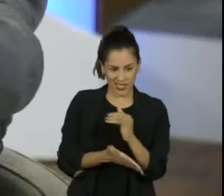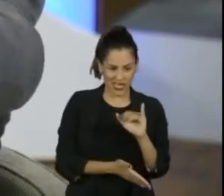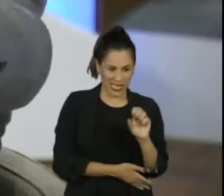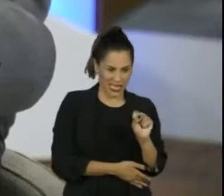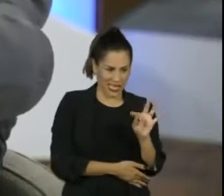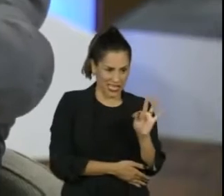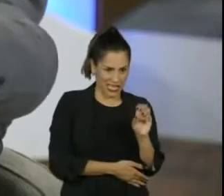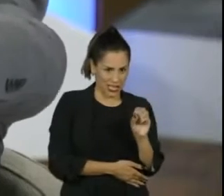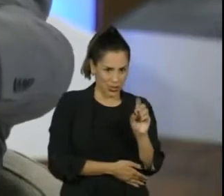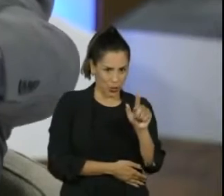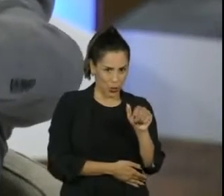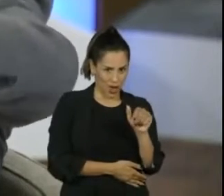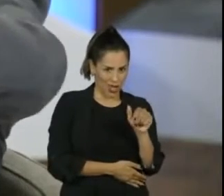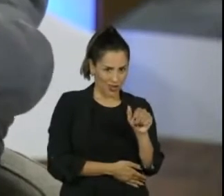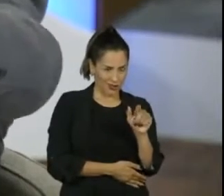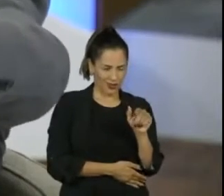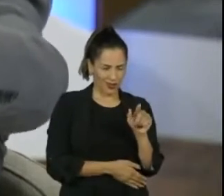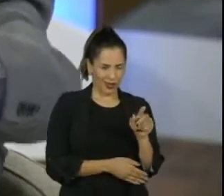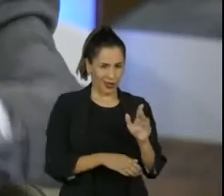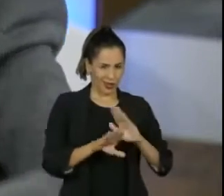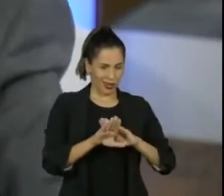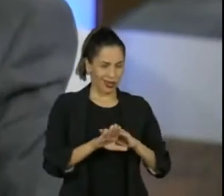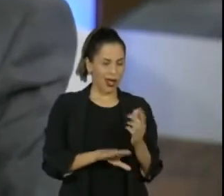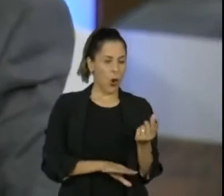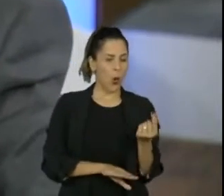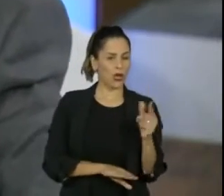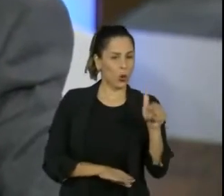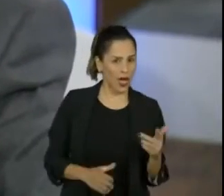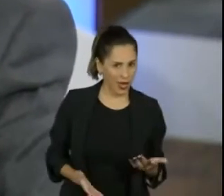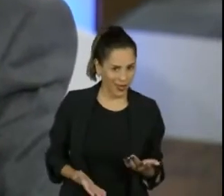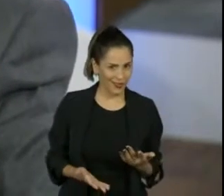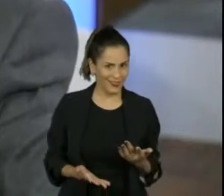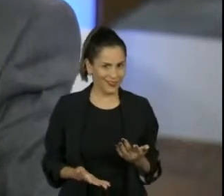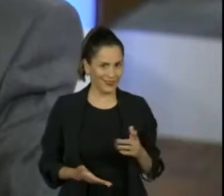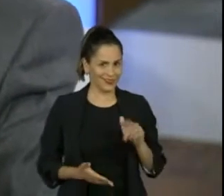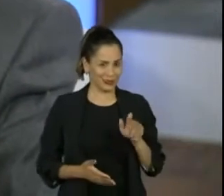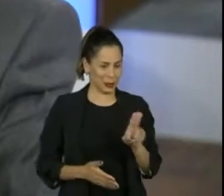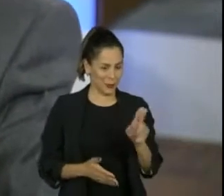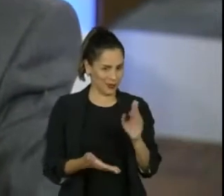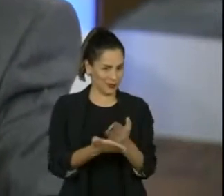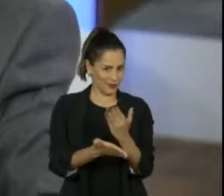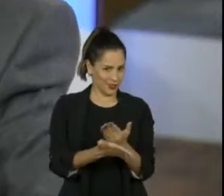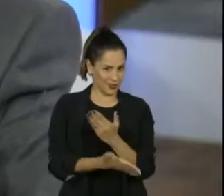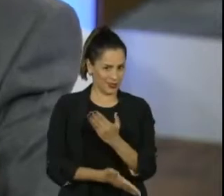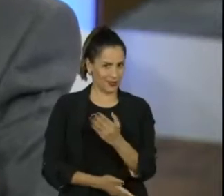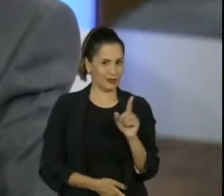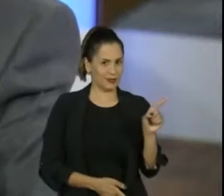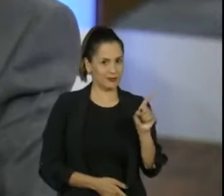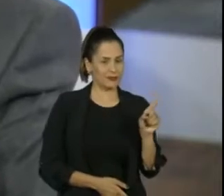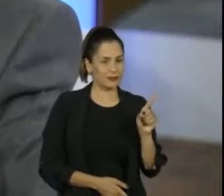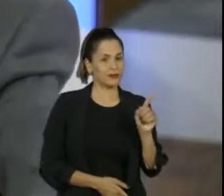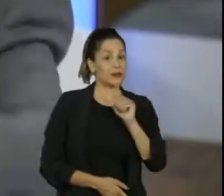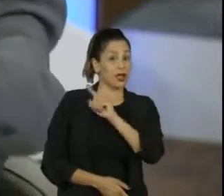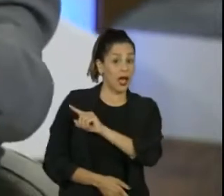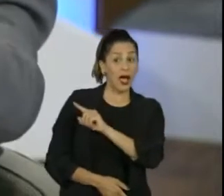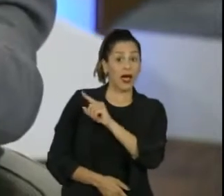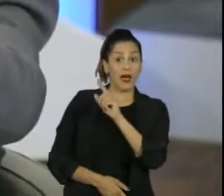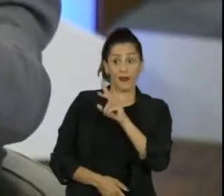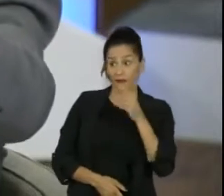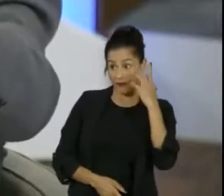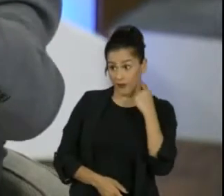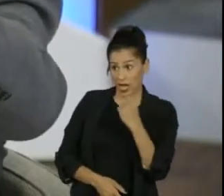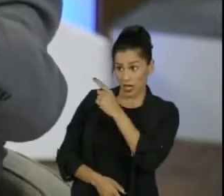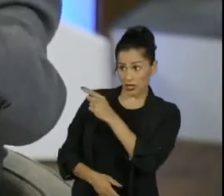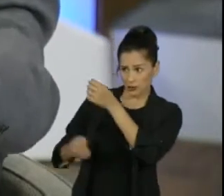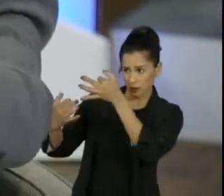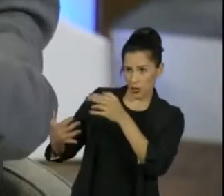não tem nada com isso. Isso essa história é real. A que a Vera está falando é absolutamente real. O resto